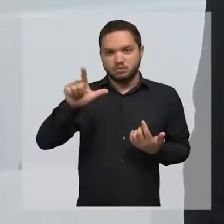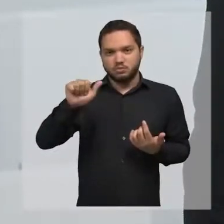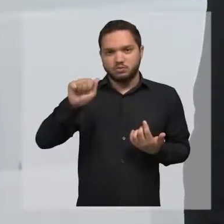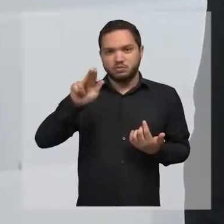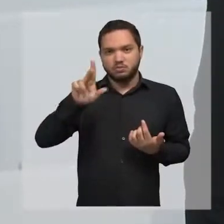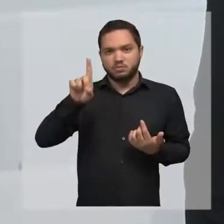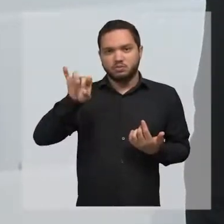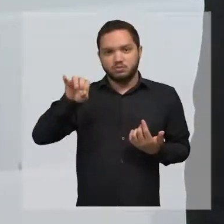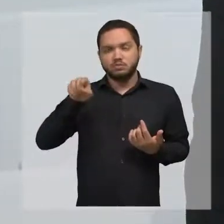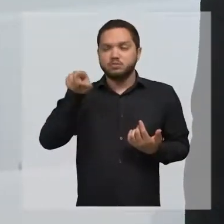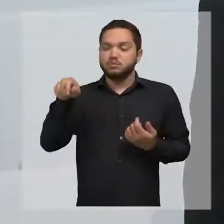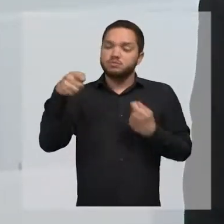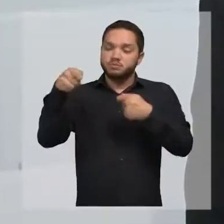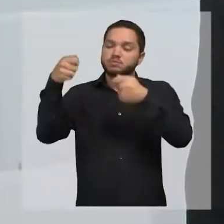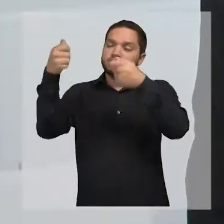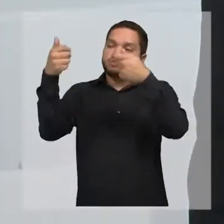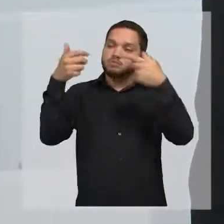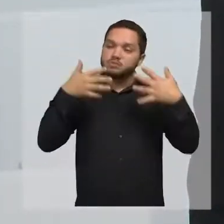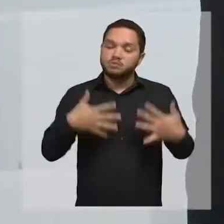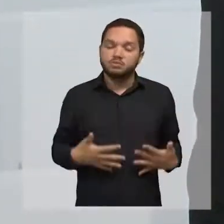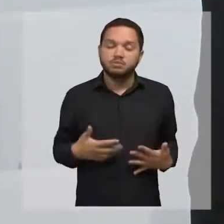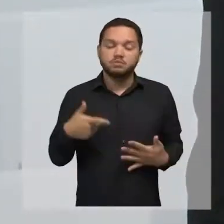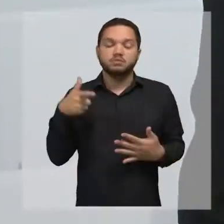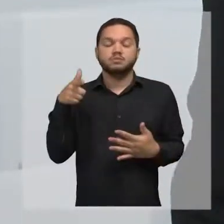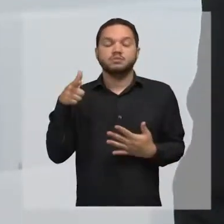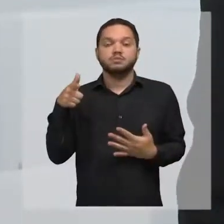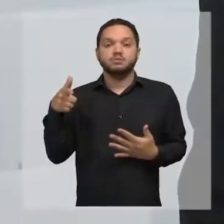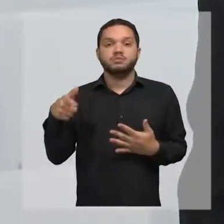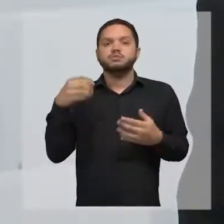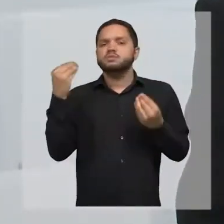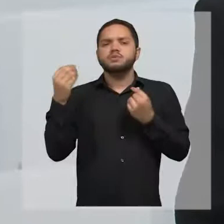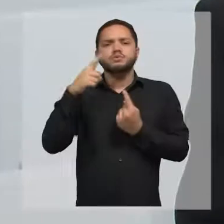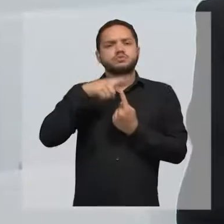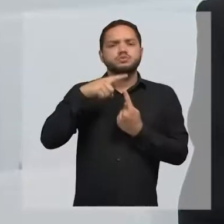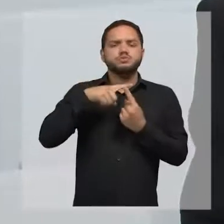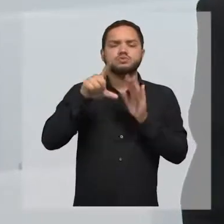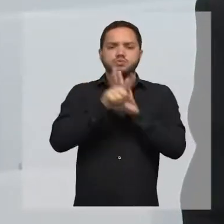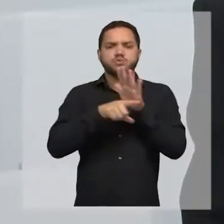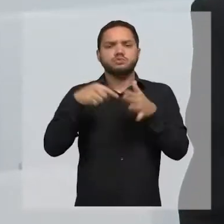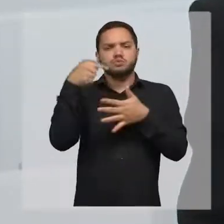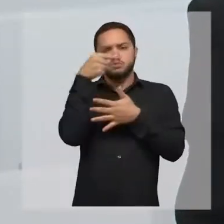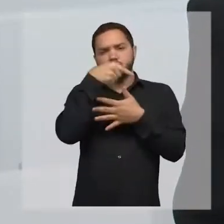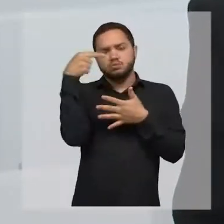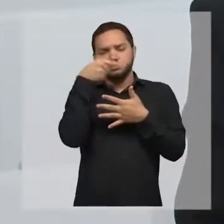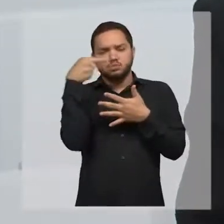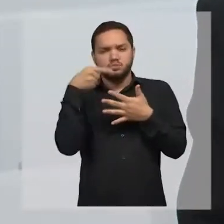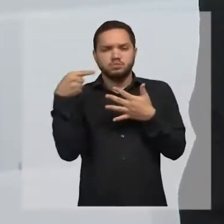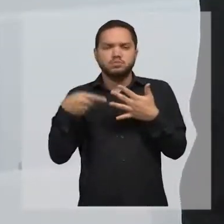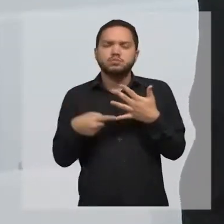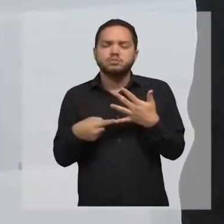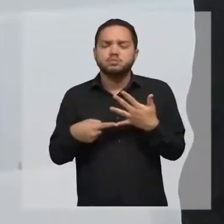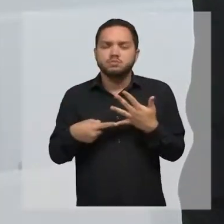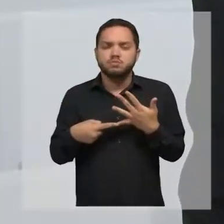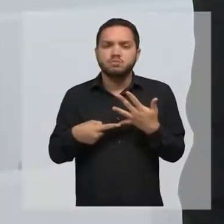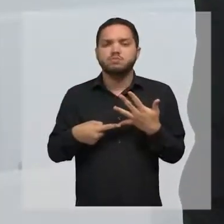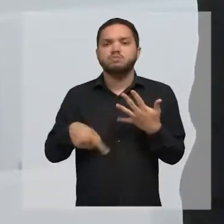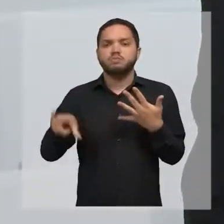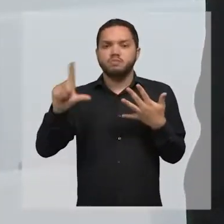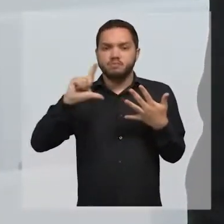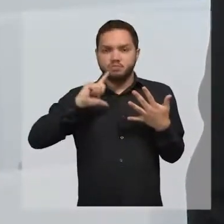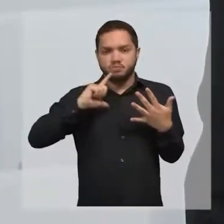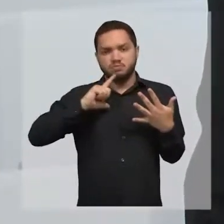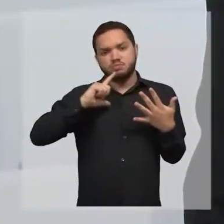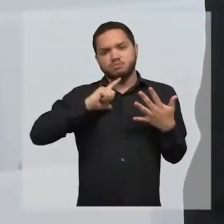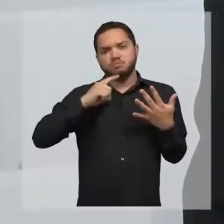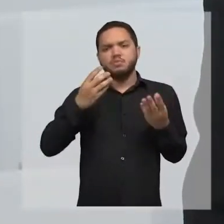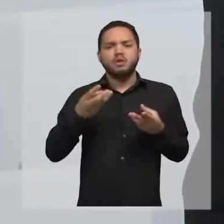Barbosa para discorrer um pouco sobre essas espécies legislativas, né, esses instrumentos. Eles